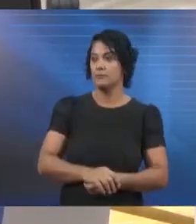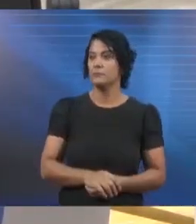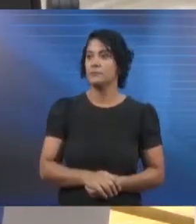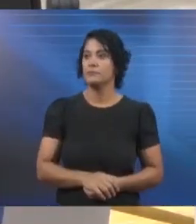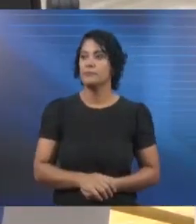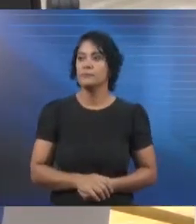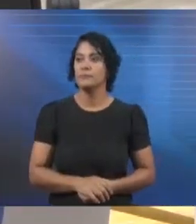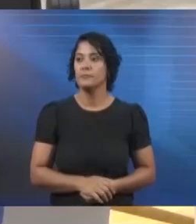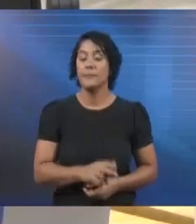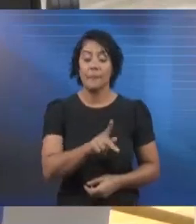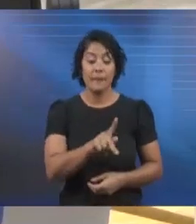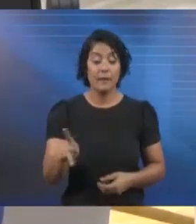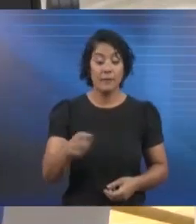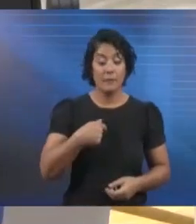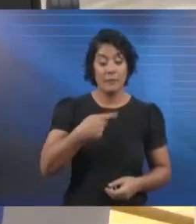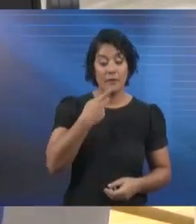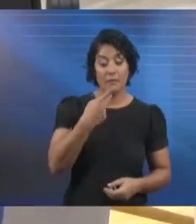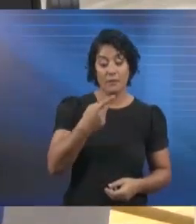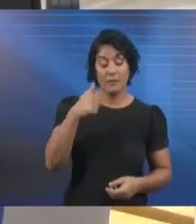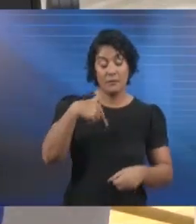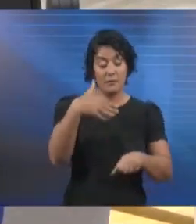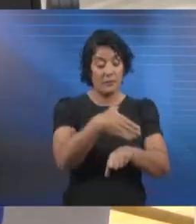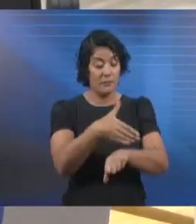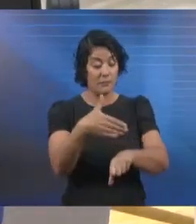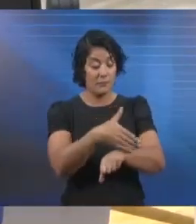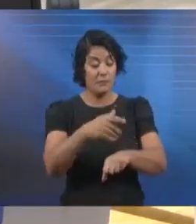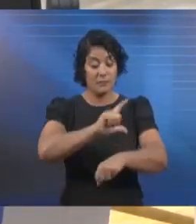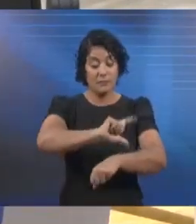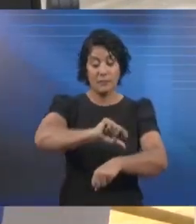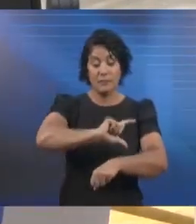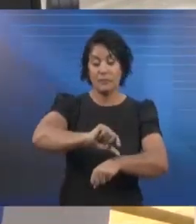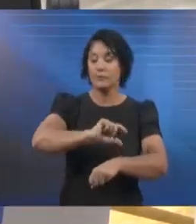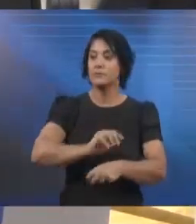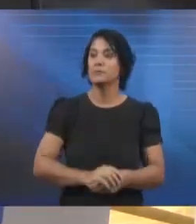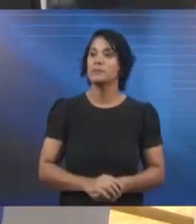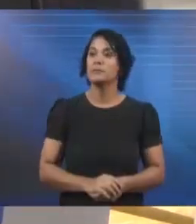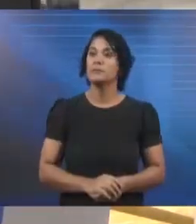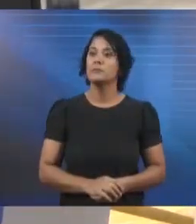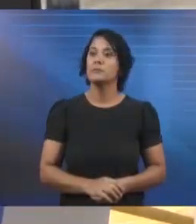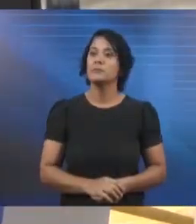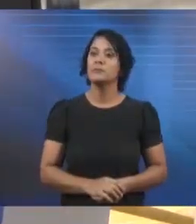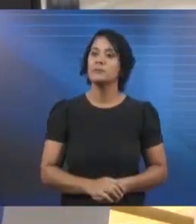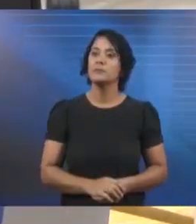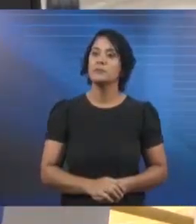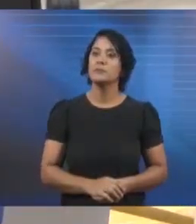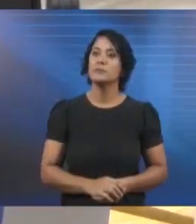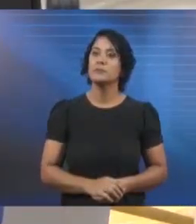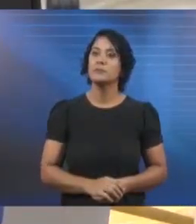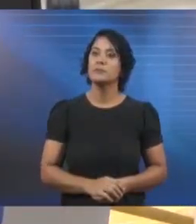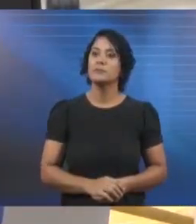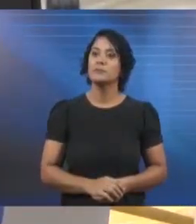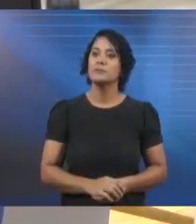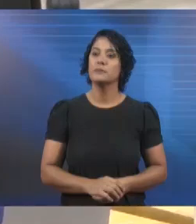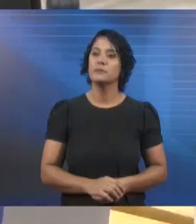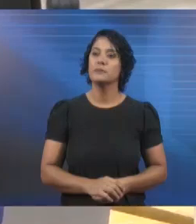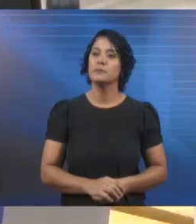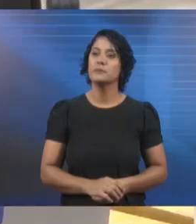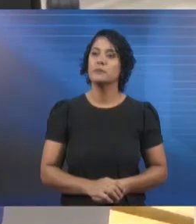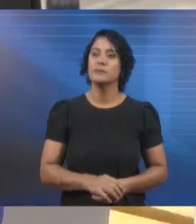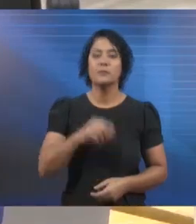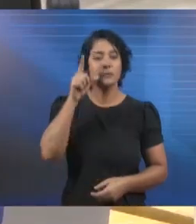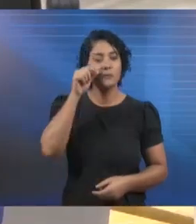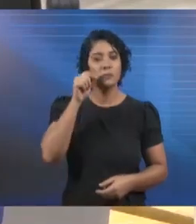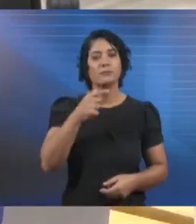portanto Presidente é minha minha voz e minha participação no horário destinado a ao parlamentar o Baldo